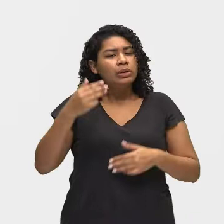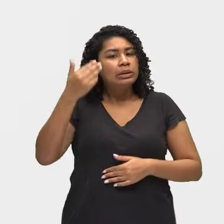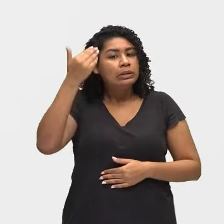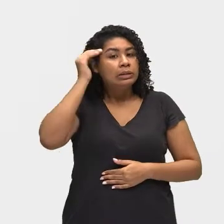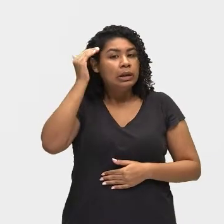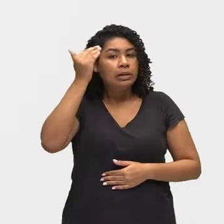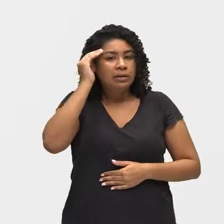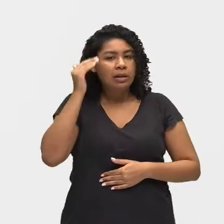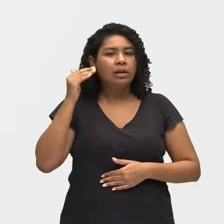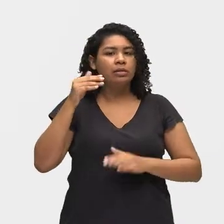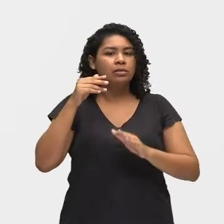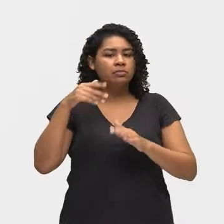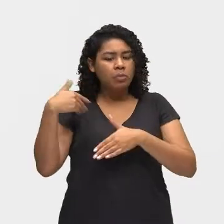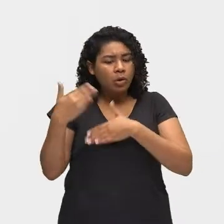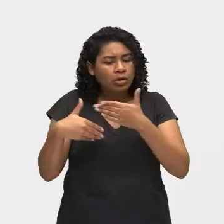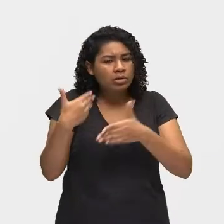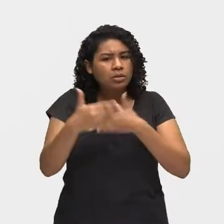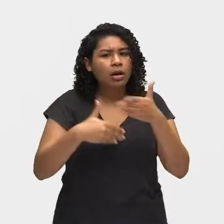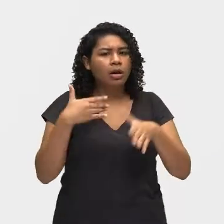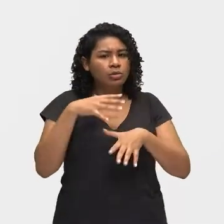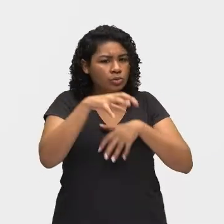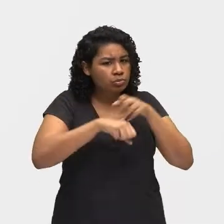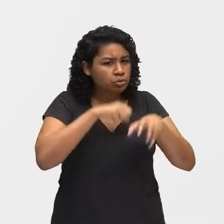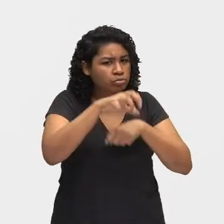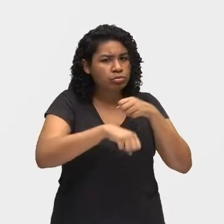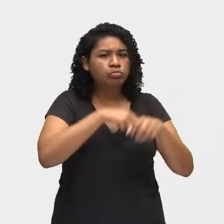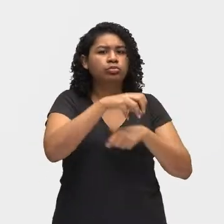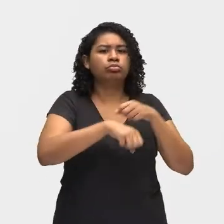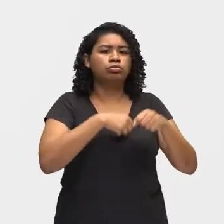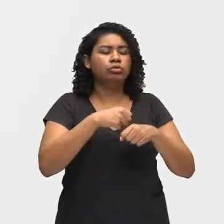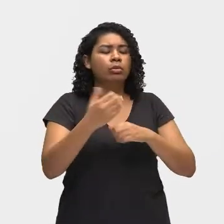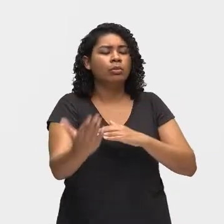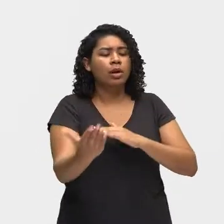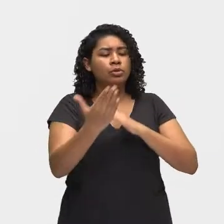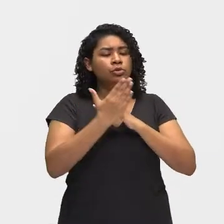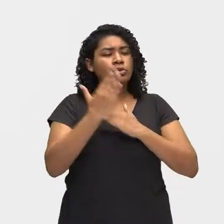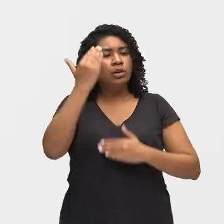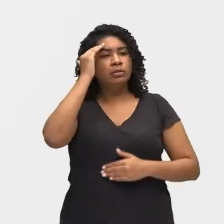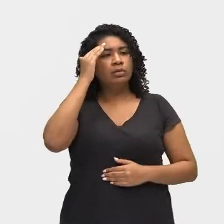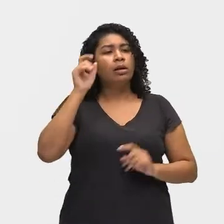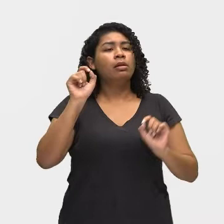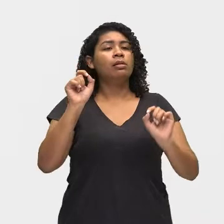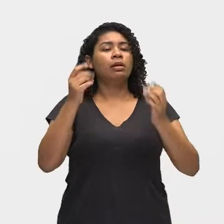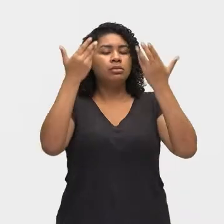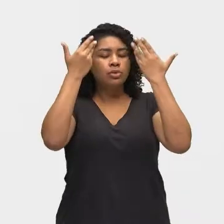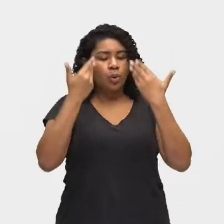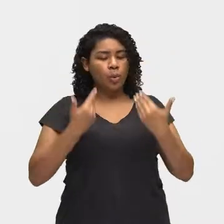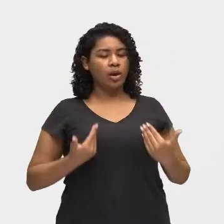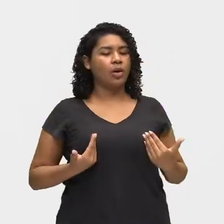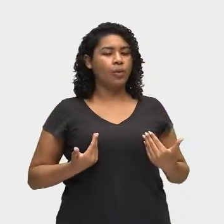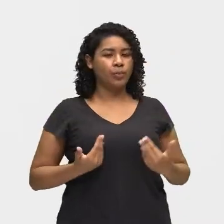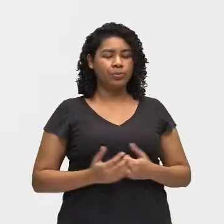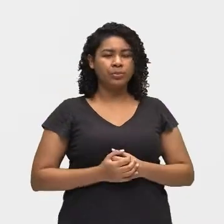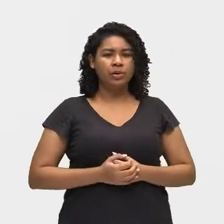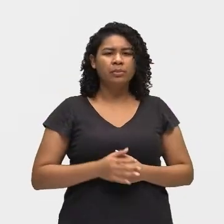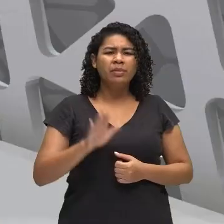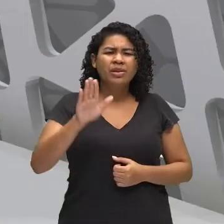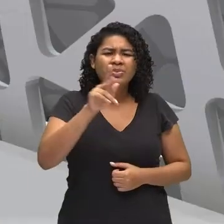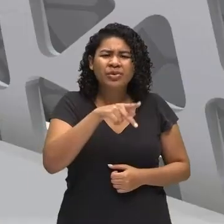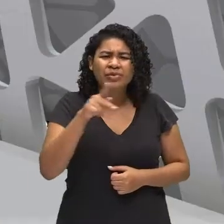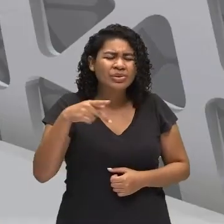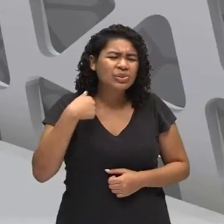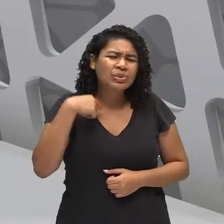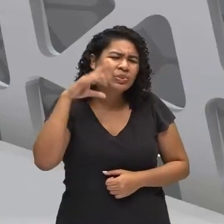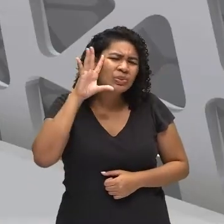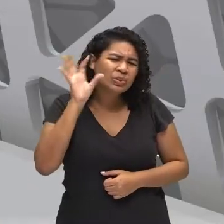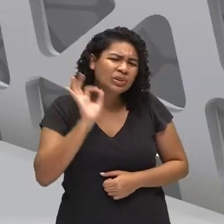colonização lusitana da Amazônia brasileira nos ajuda a entender quem somos hoje. Espera aí, professor, não estou entendendo. Então